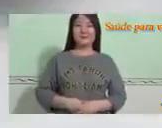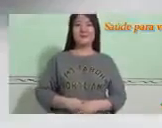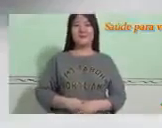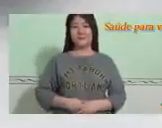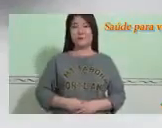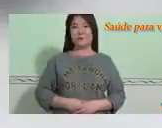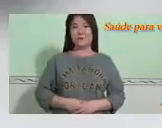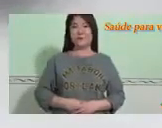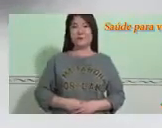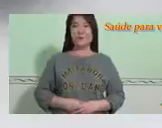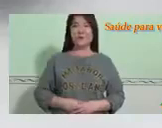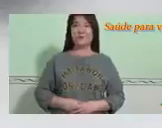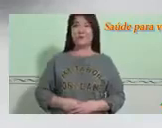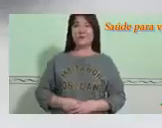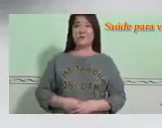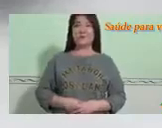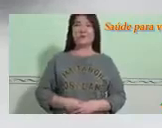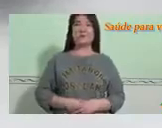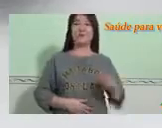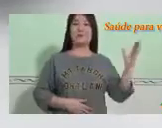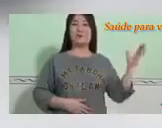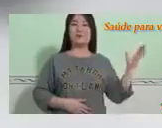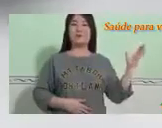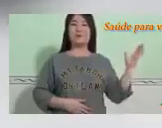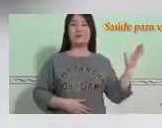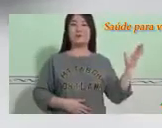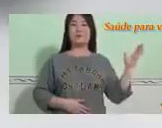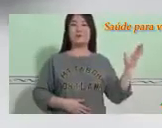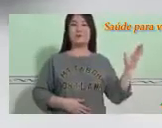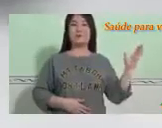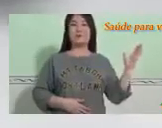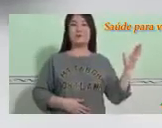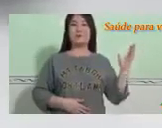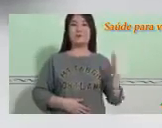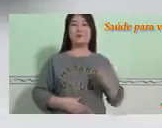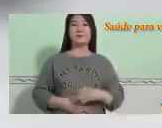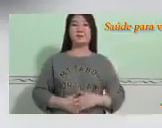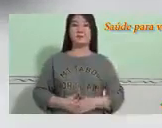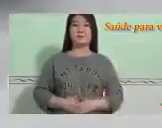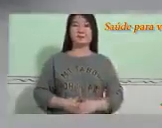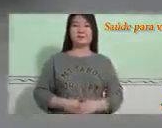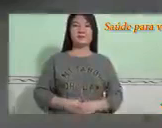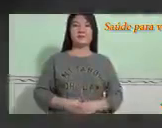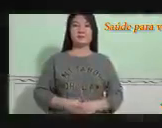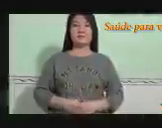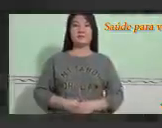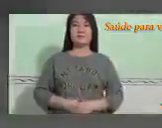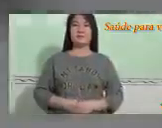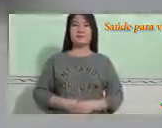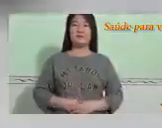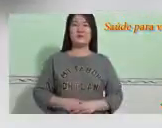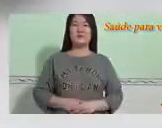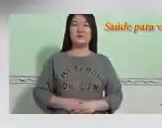as alterações que foram identificadas no alterou e vírgula para isso o vírgula dever ser feita sob anestesia geral loura que